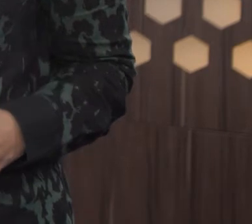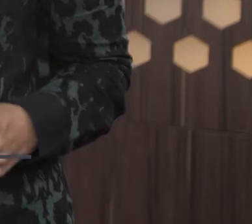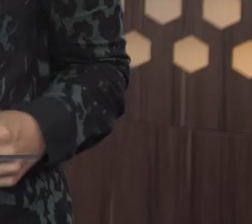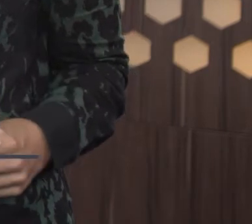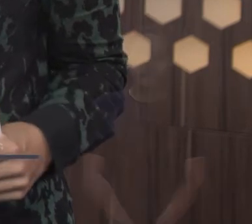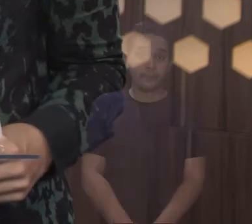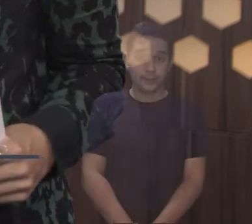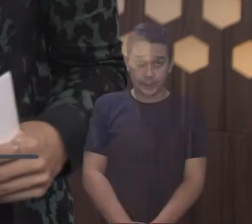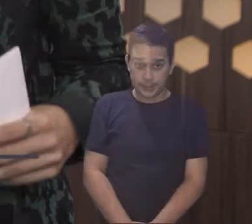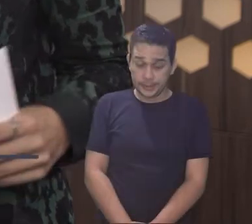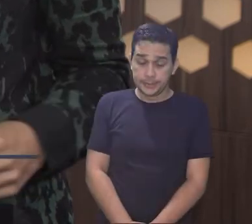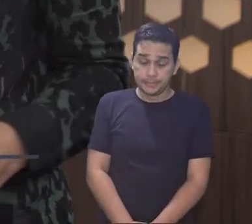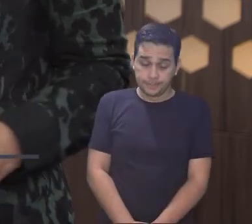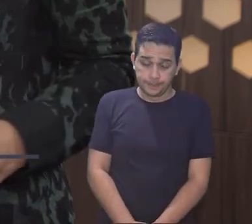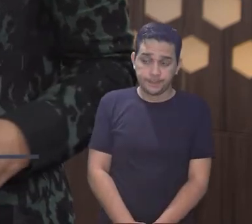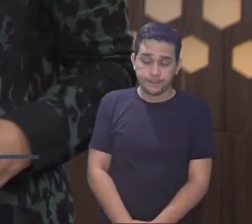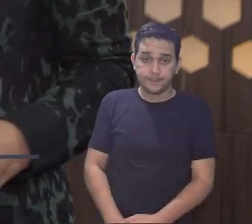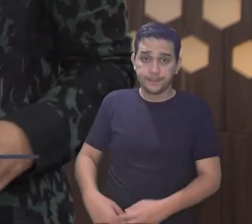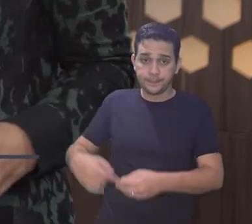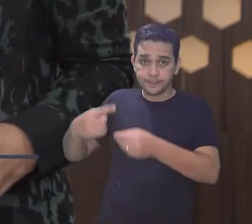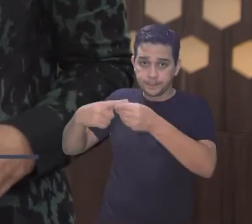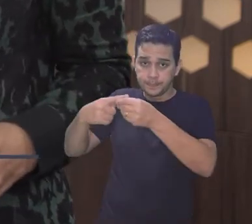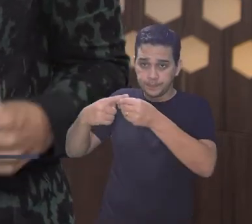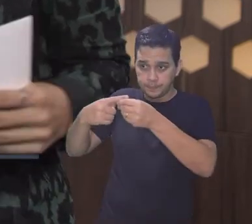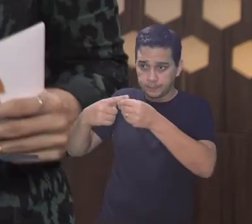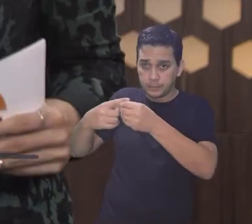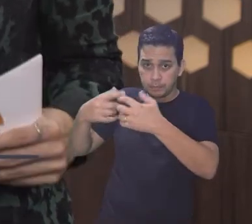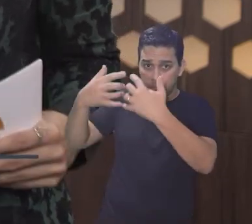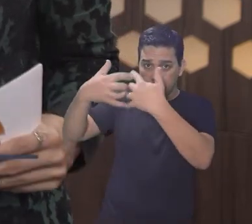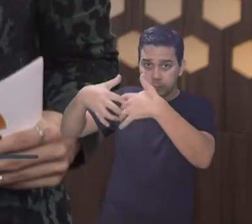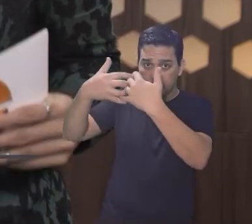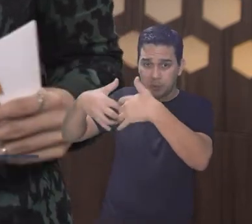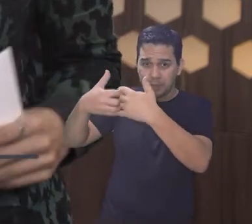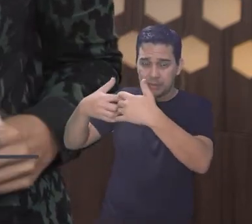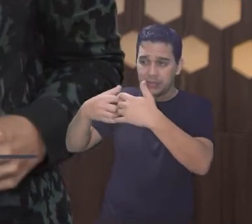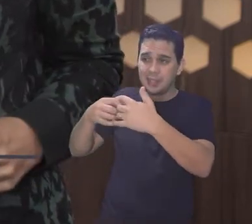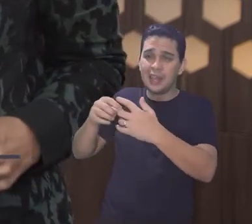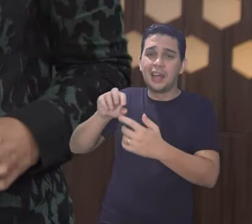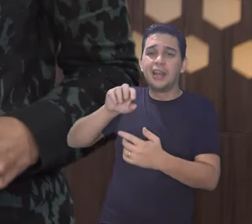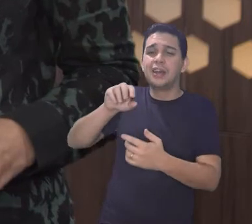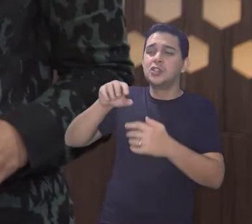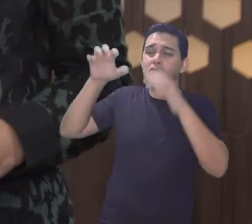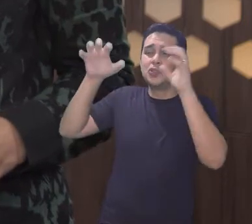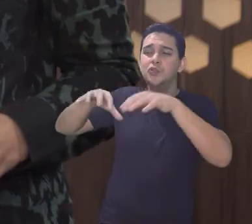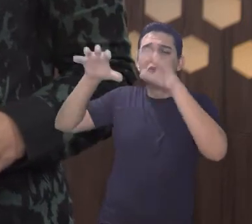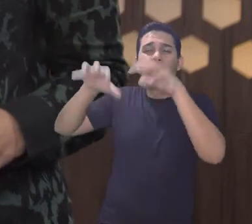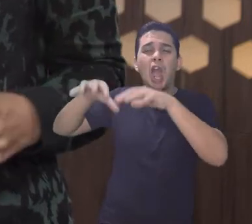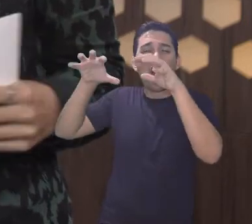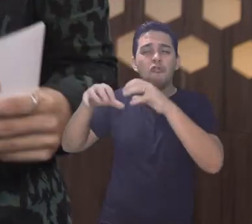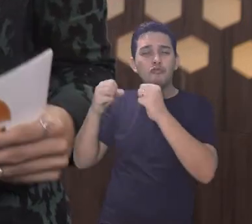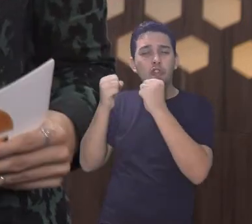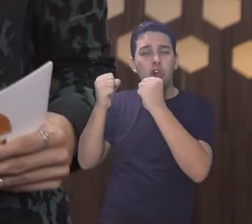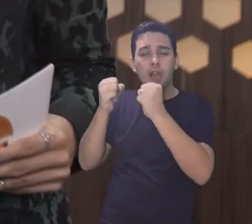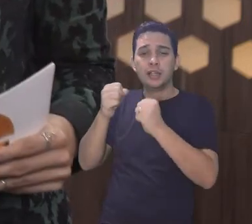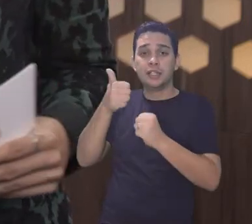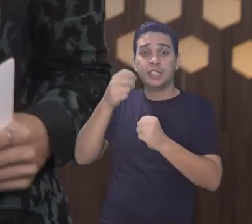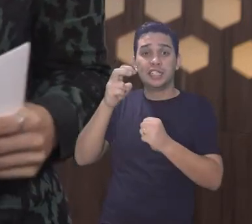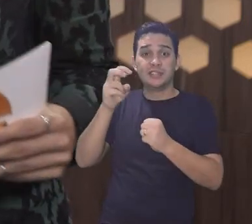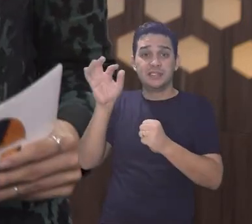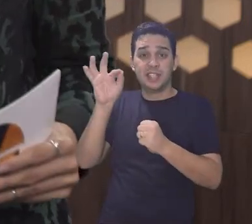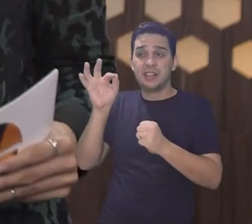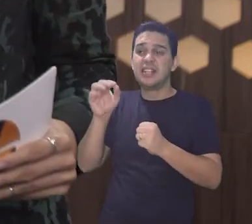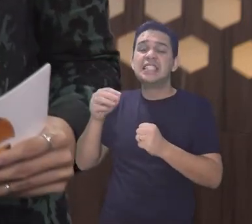Devido às fortes chuvas que atingiram a cidade de Petrópolis em 15 de fevereiro e 20 de março deste ano, muitas pessoas